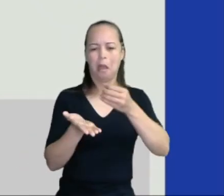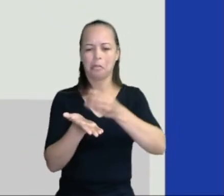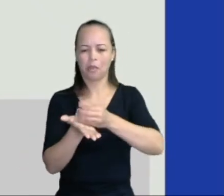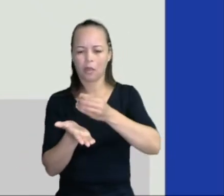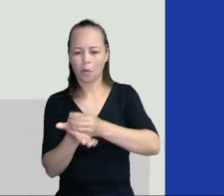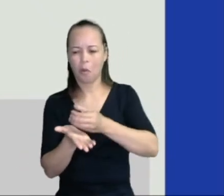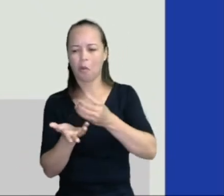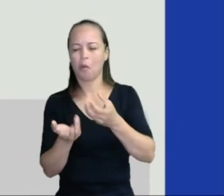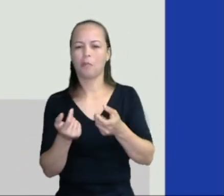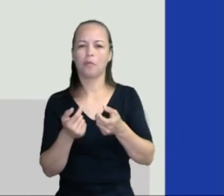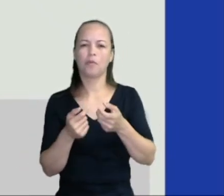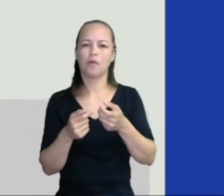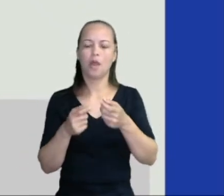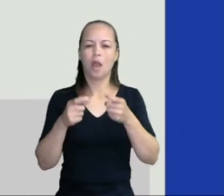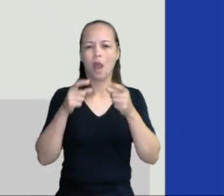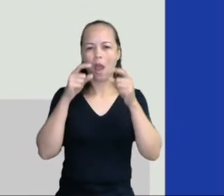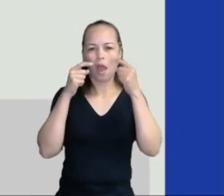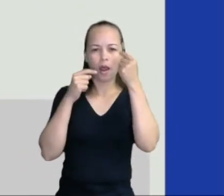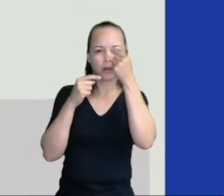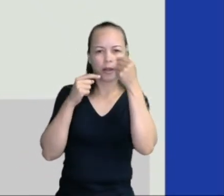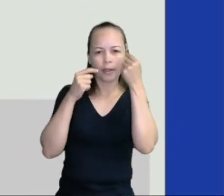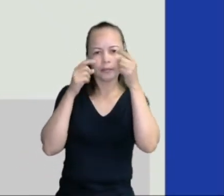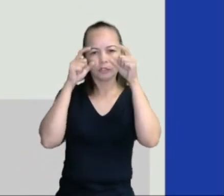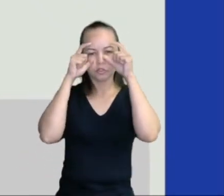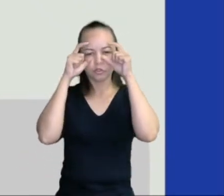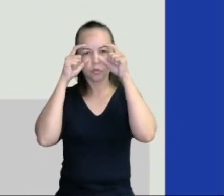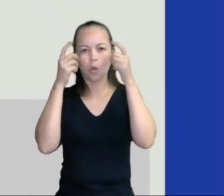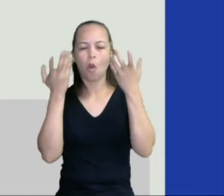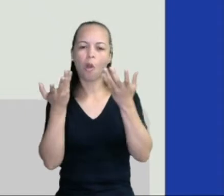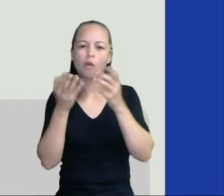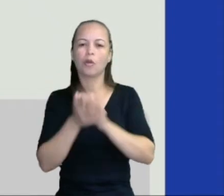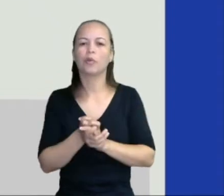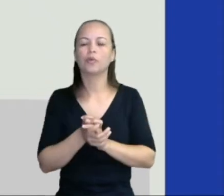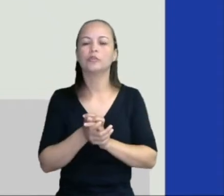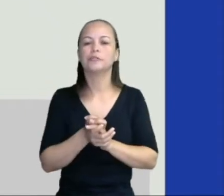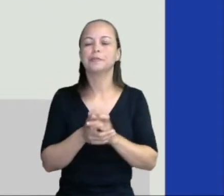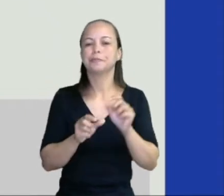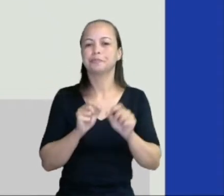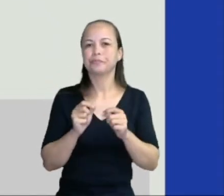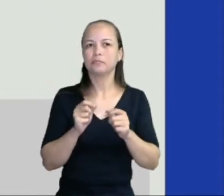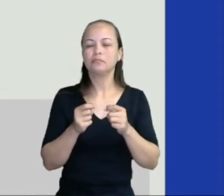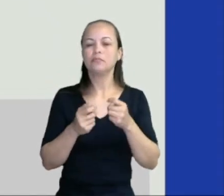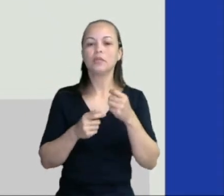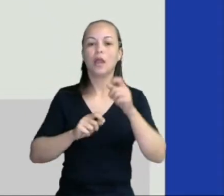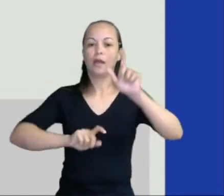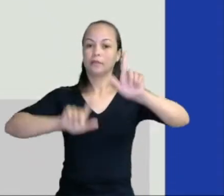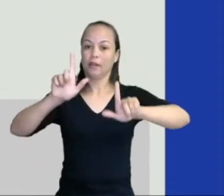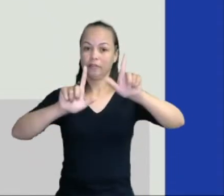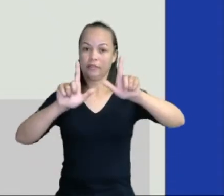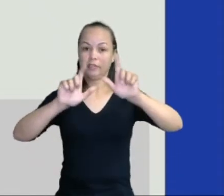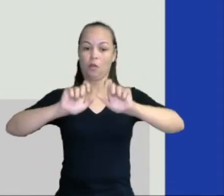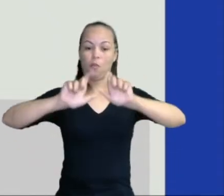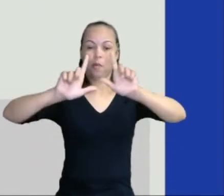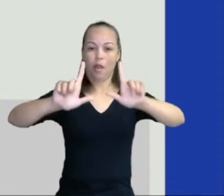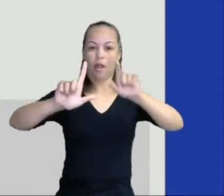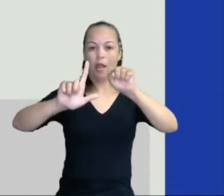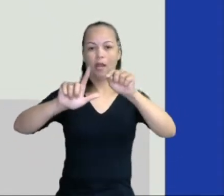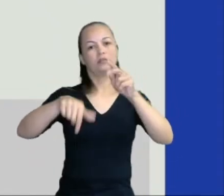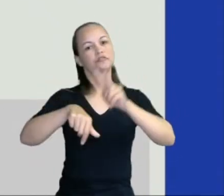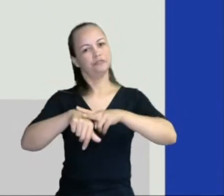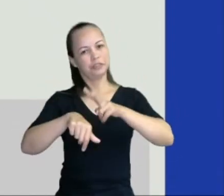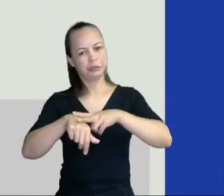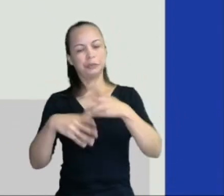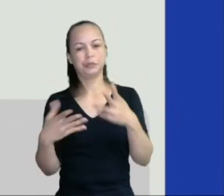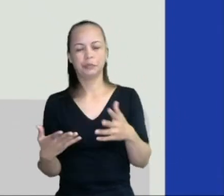copos, a lentes de óculos, a tela da sua televisão, por exemplo, é de vidro.